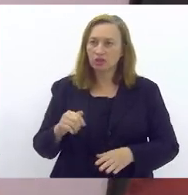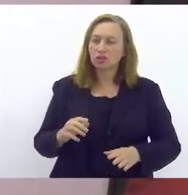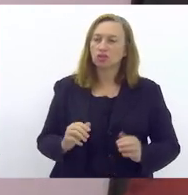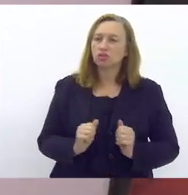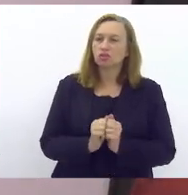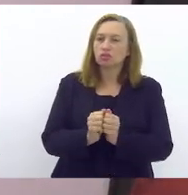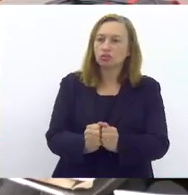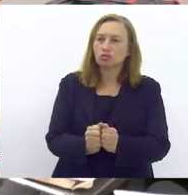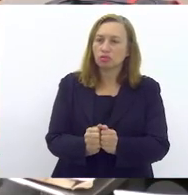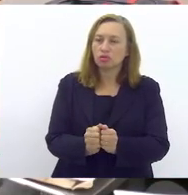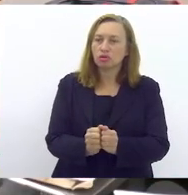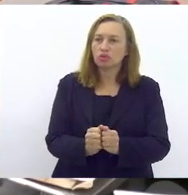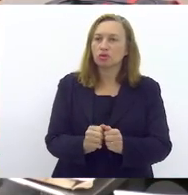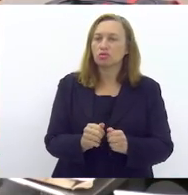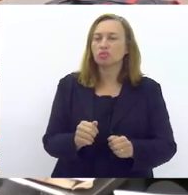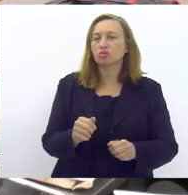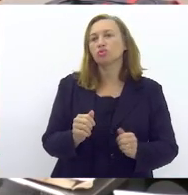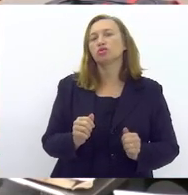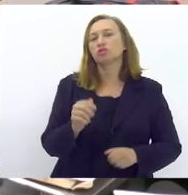Professoras.